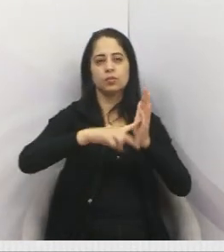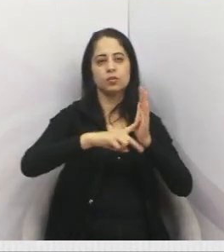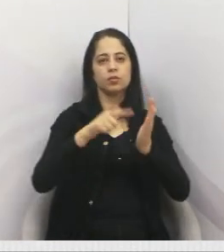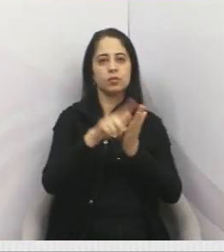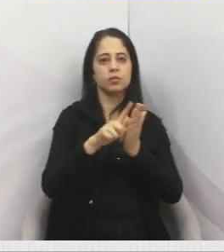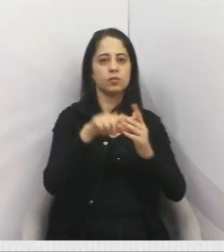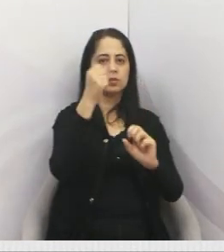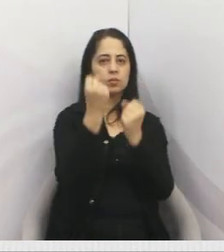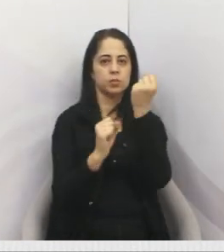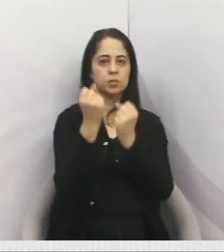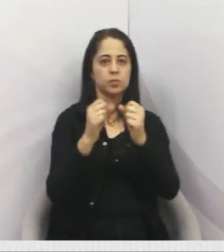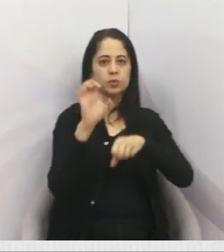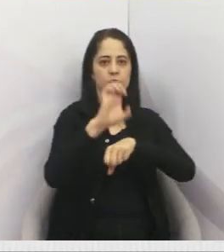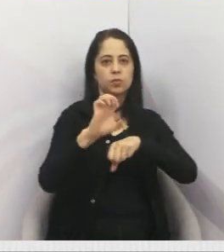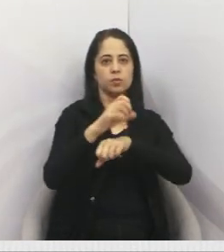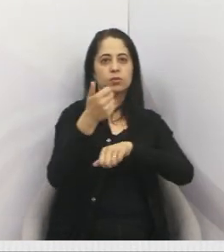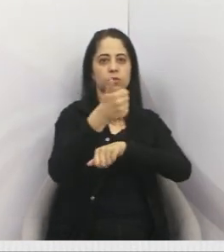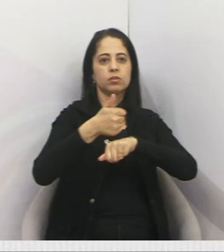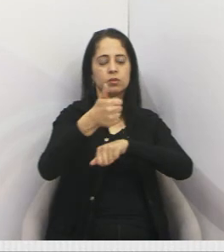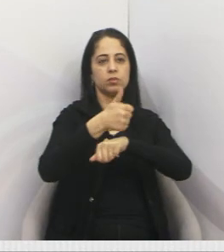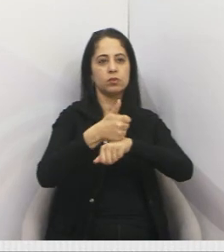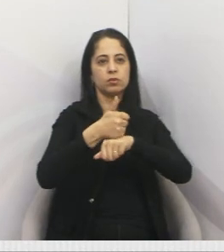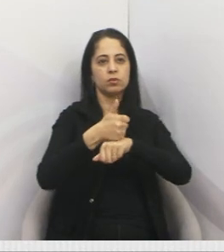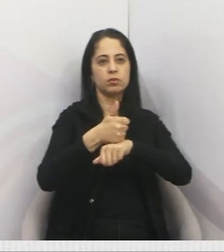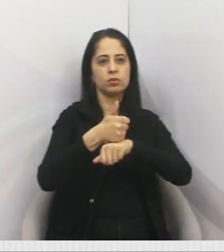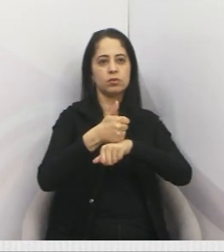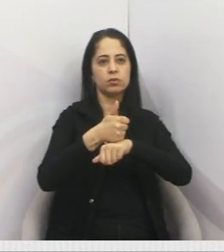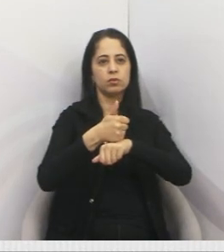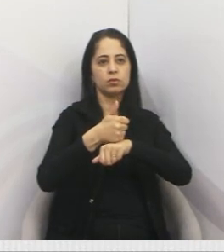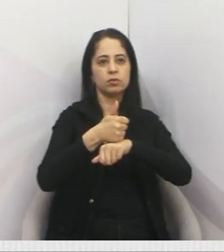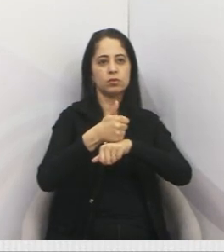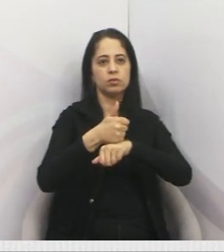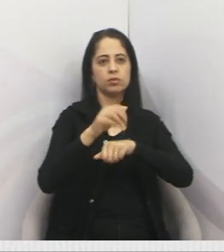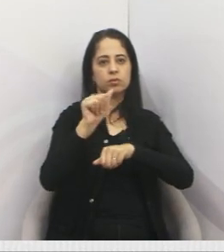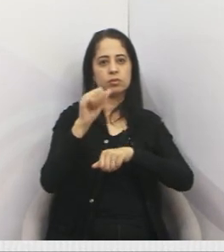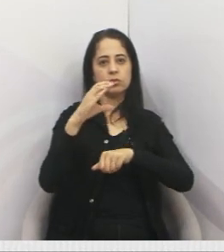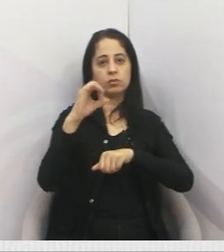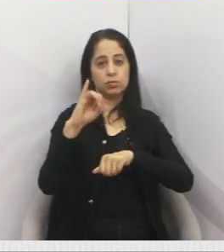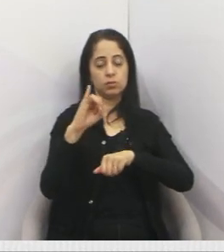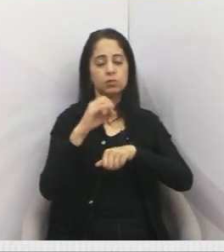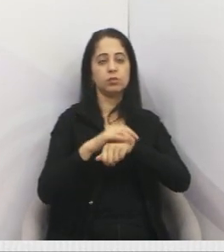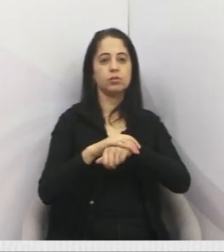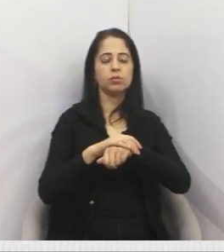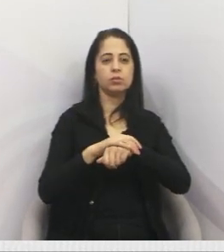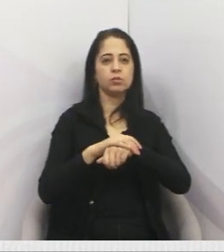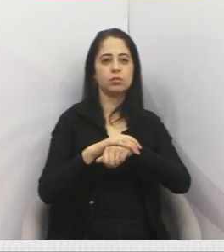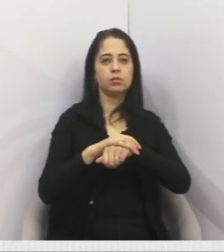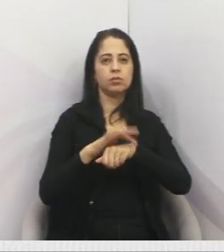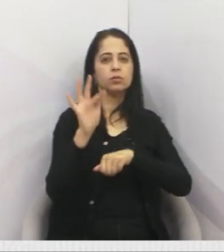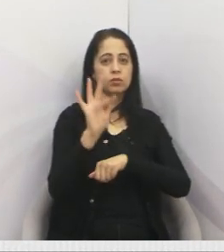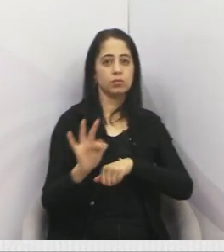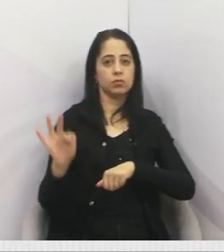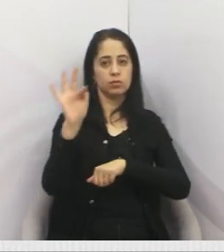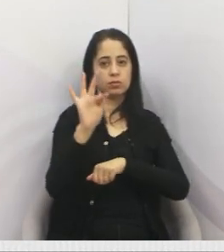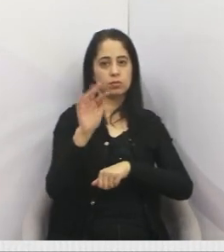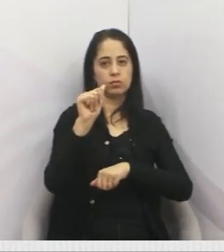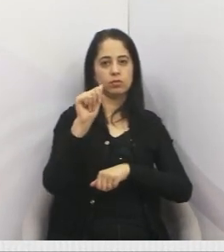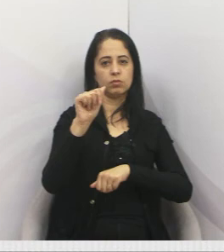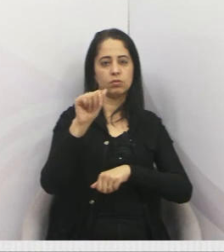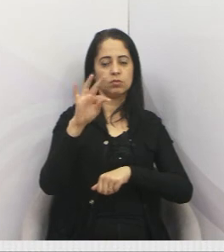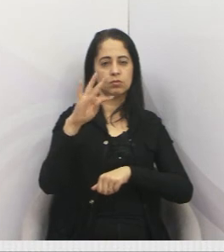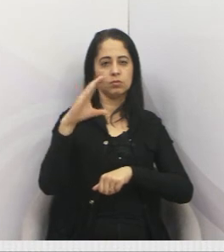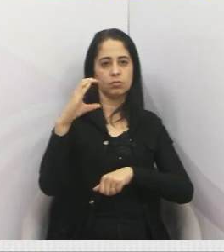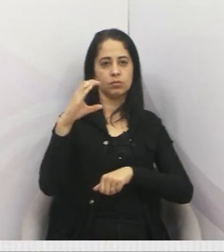dos Papeleiros, empresas ou entidades profissionais, Associação Comercial e Industrial de Jacareí, entidades acadêmicas de pesquisa, FATEC